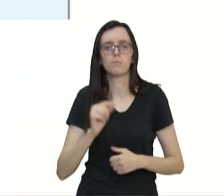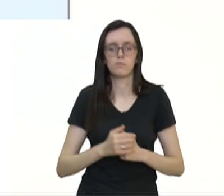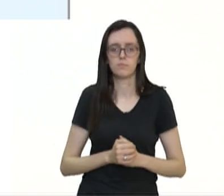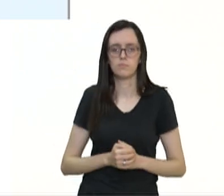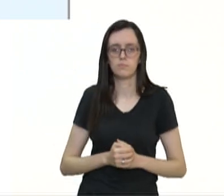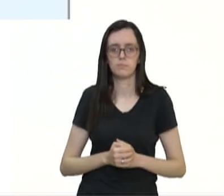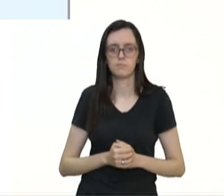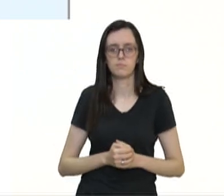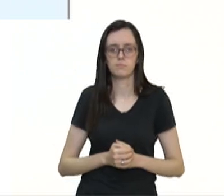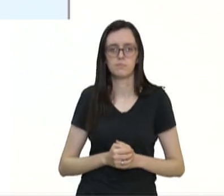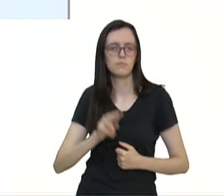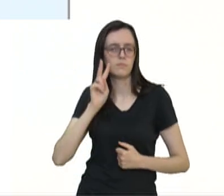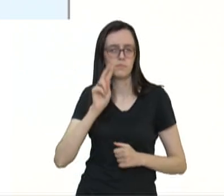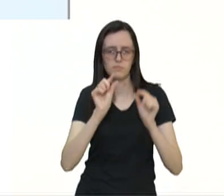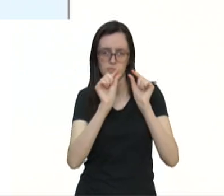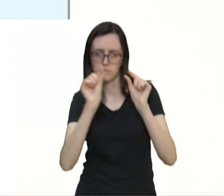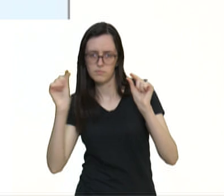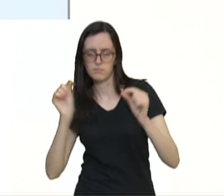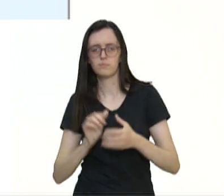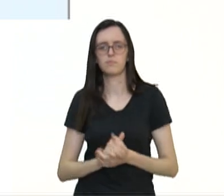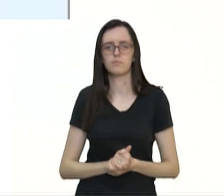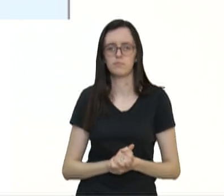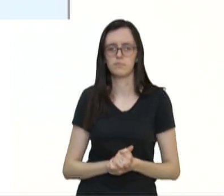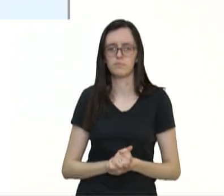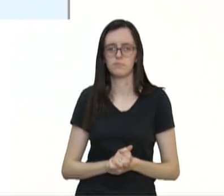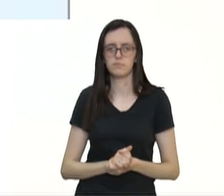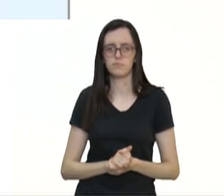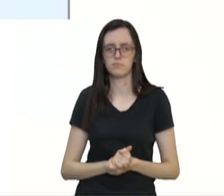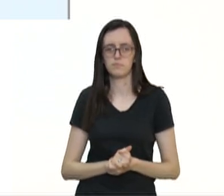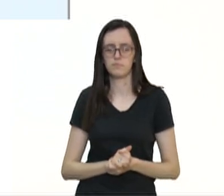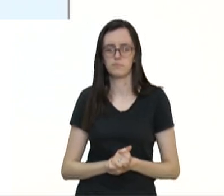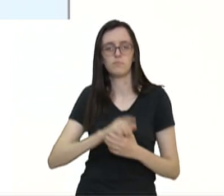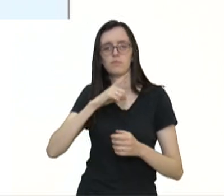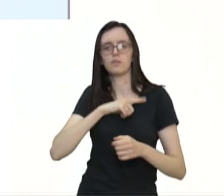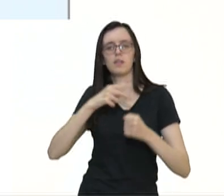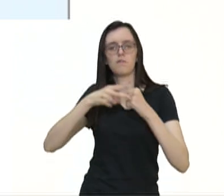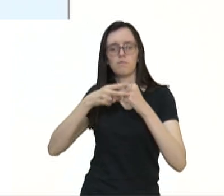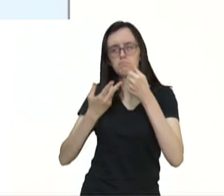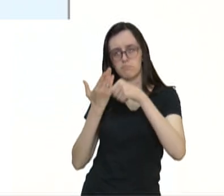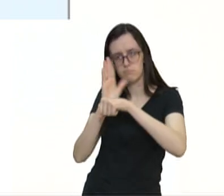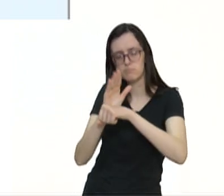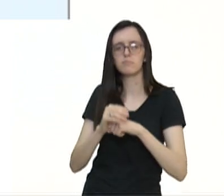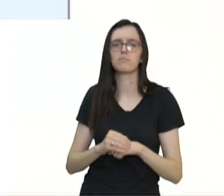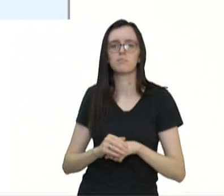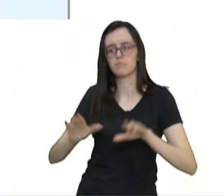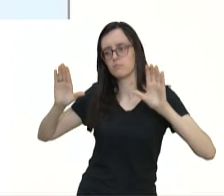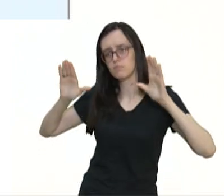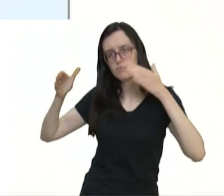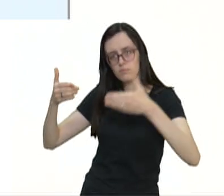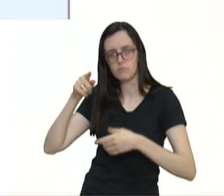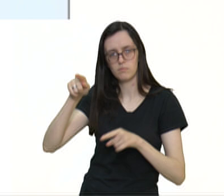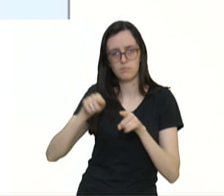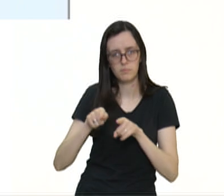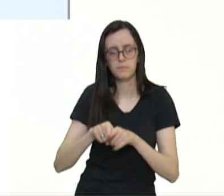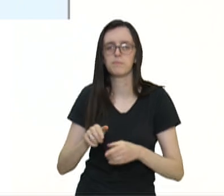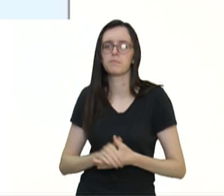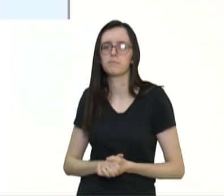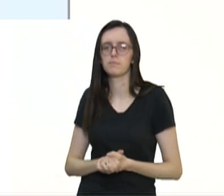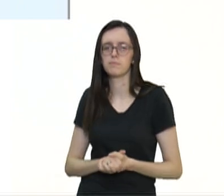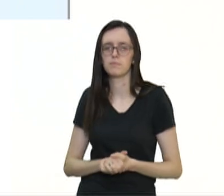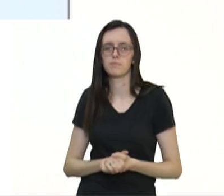how often, o meu verbo auxiliar does, o sujeito é o train, the train, o main